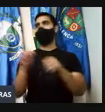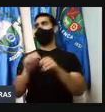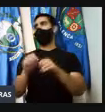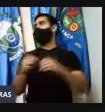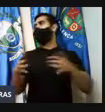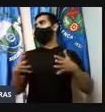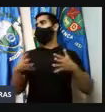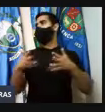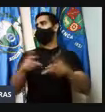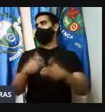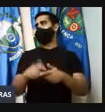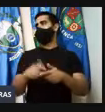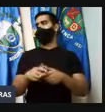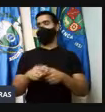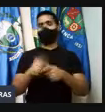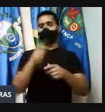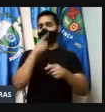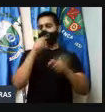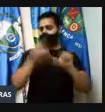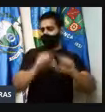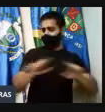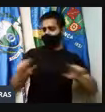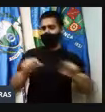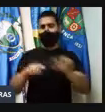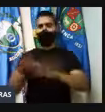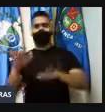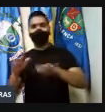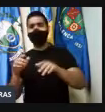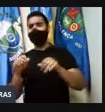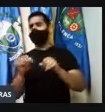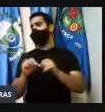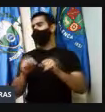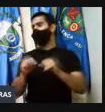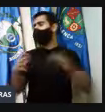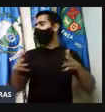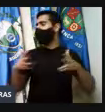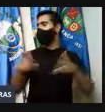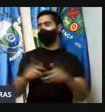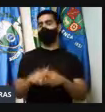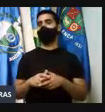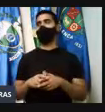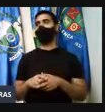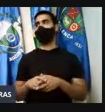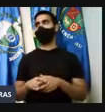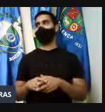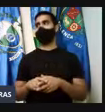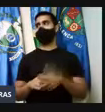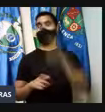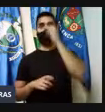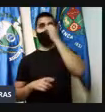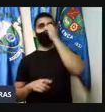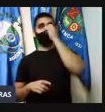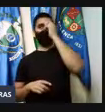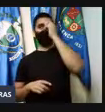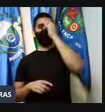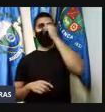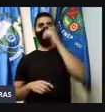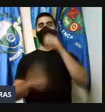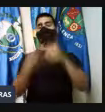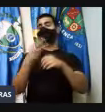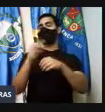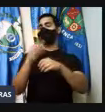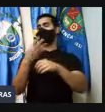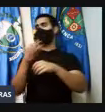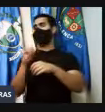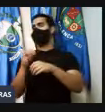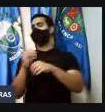né? Tubulação, captação, tratamento. Vamos dizer que esse valor seja esse. Então, dilui isso, desse investimento aí durante 30, 40 anos,